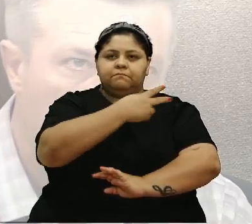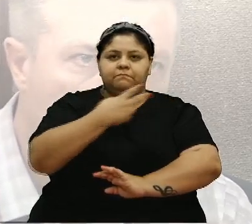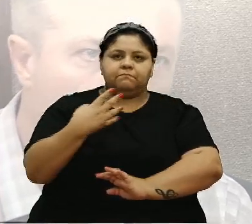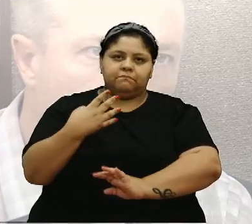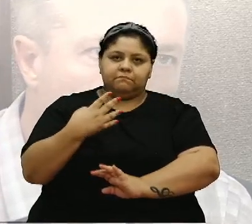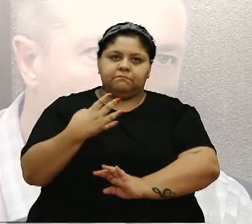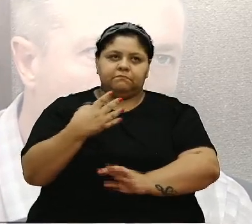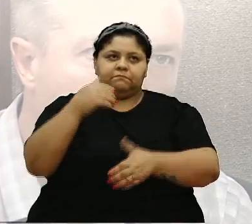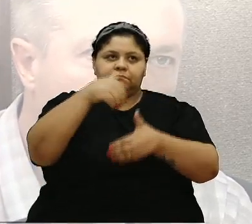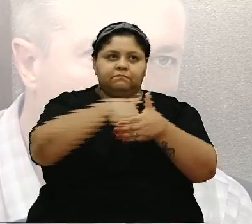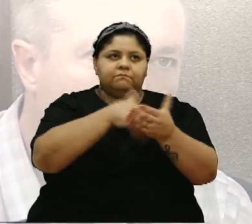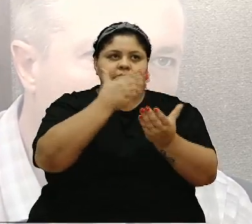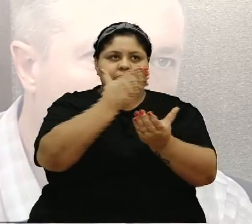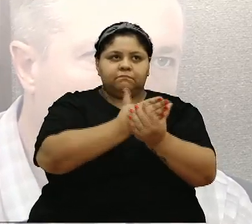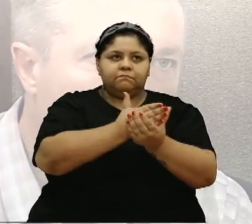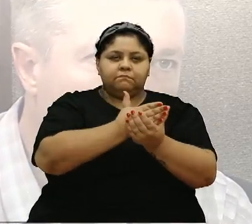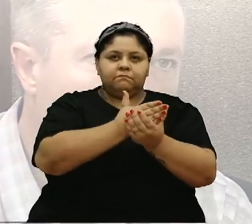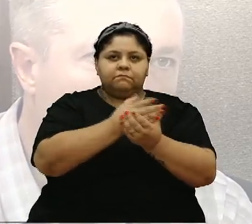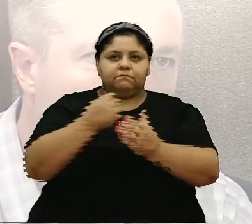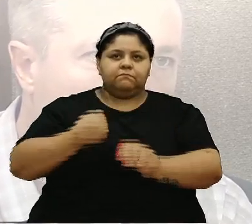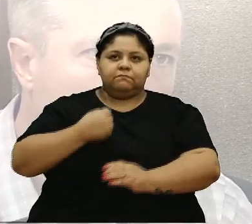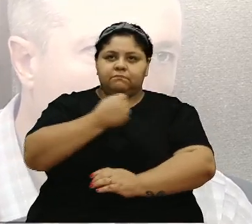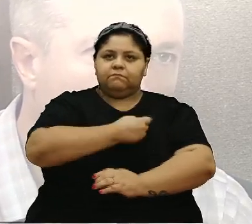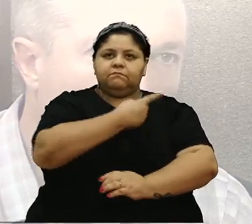147/2024, contido no processo número